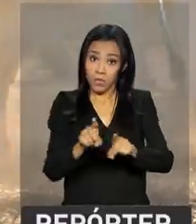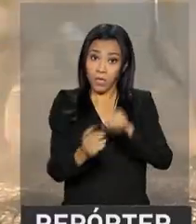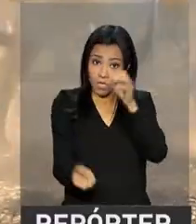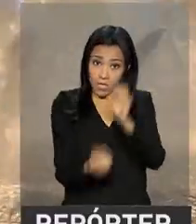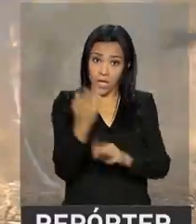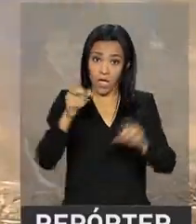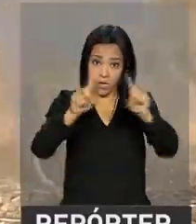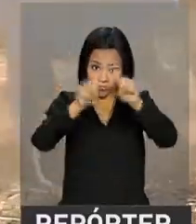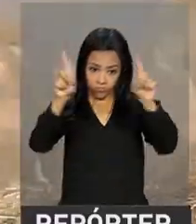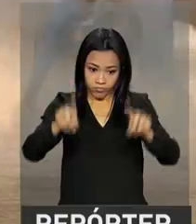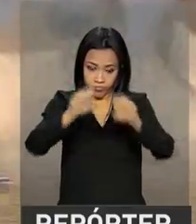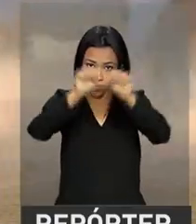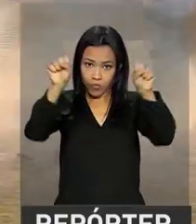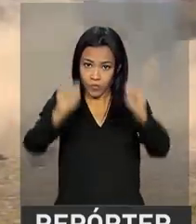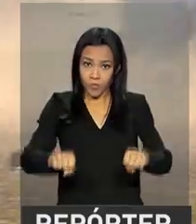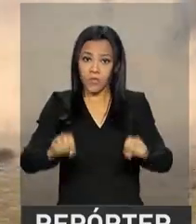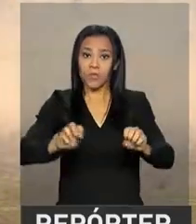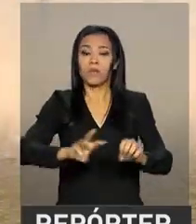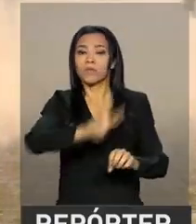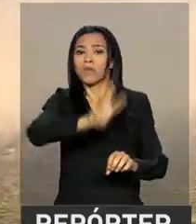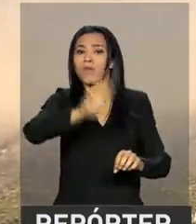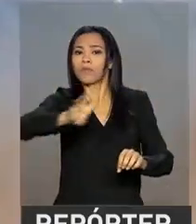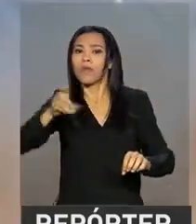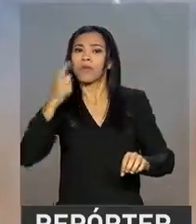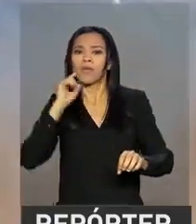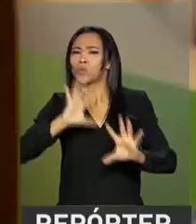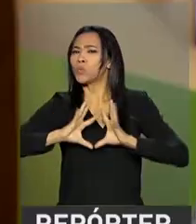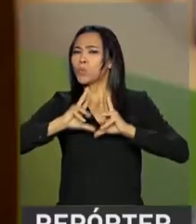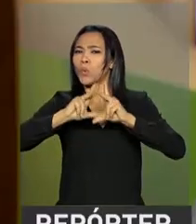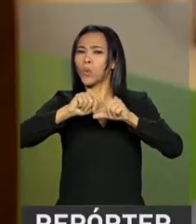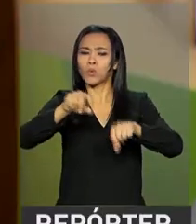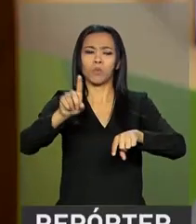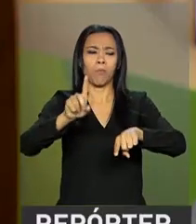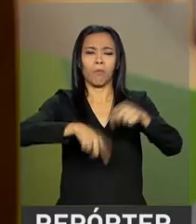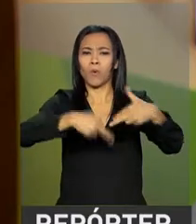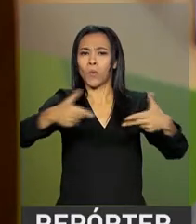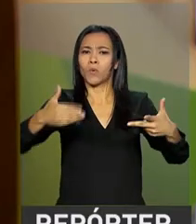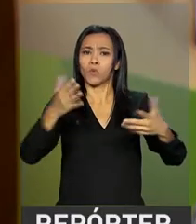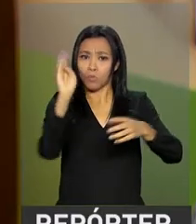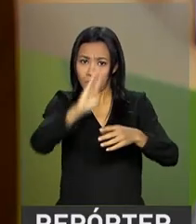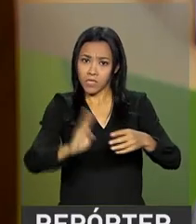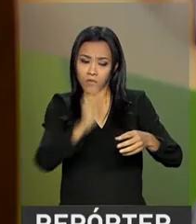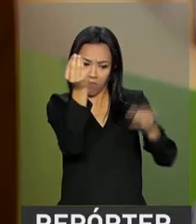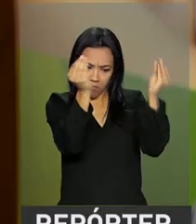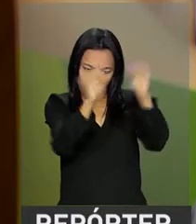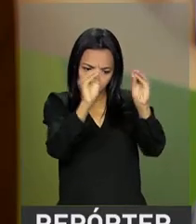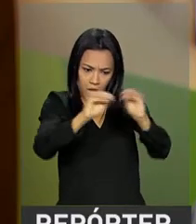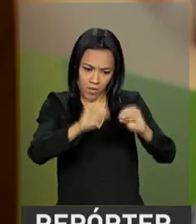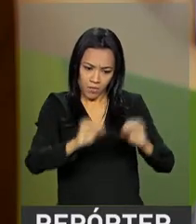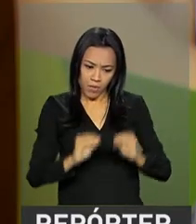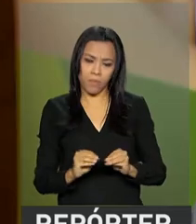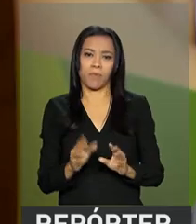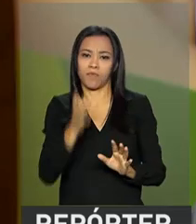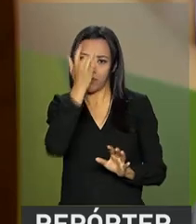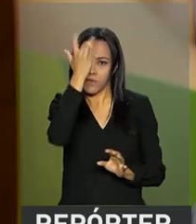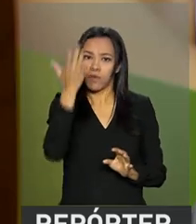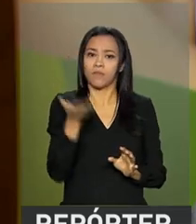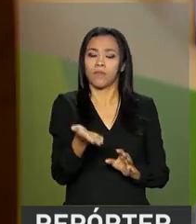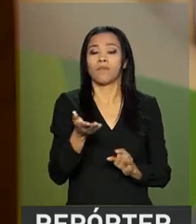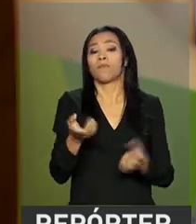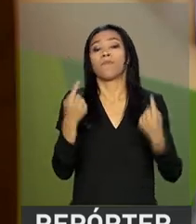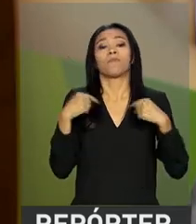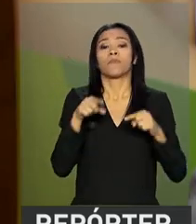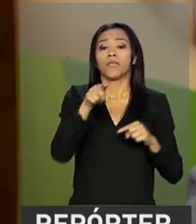vai reunir todas as informações sobre os produtos brasileiros há um esforço muito grande a agricultura brasileira em prol da sustentabilidade